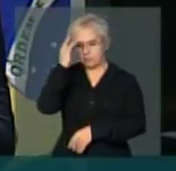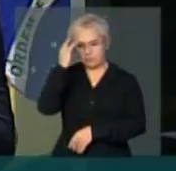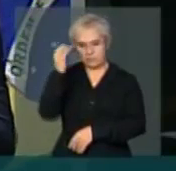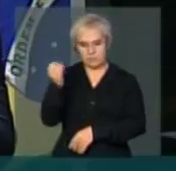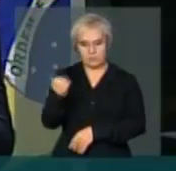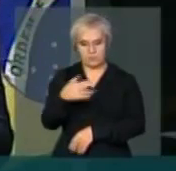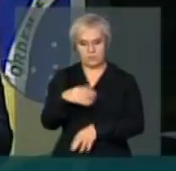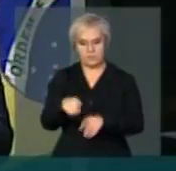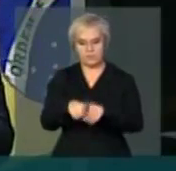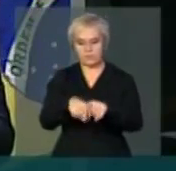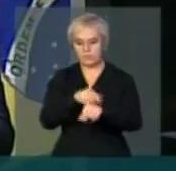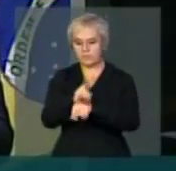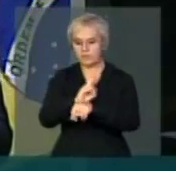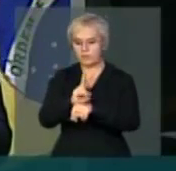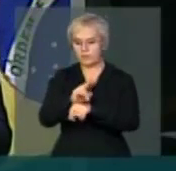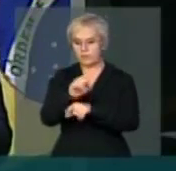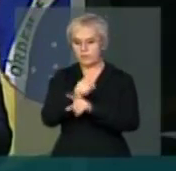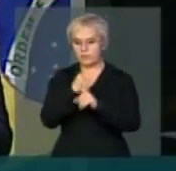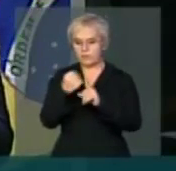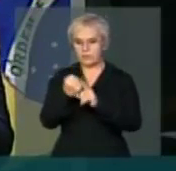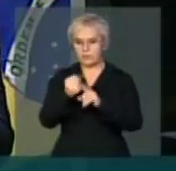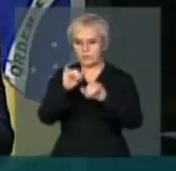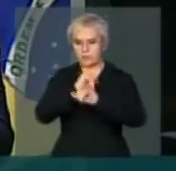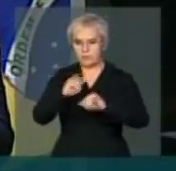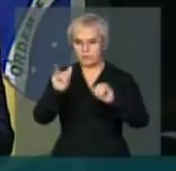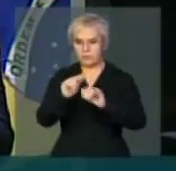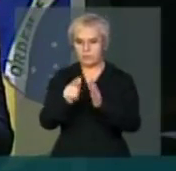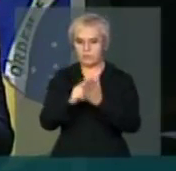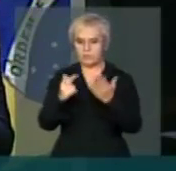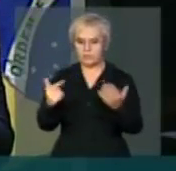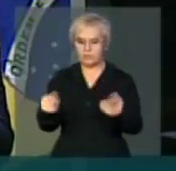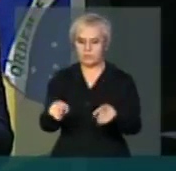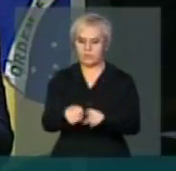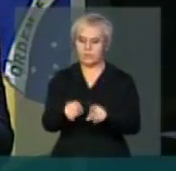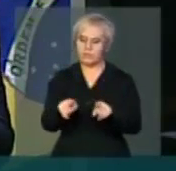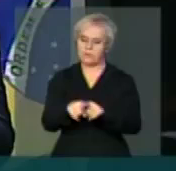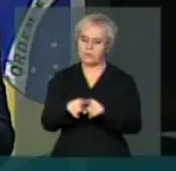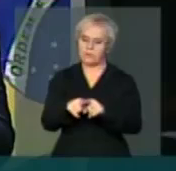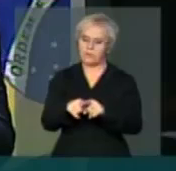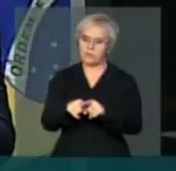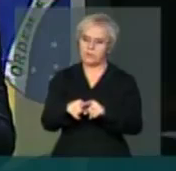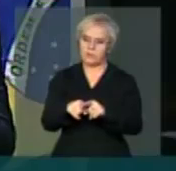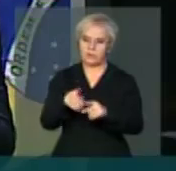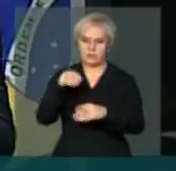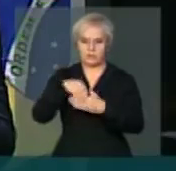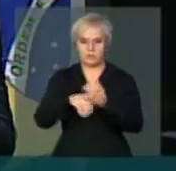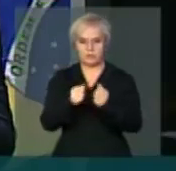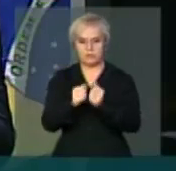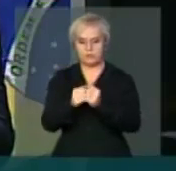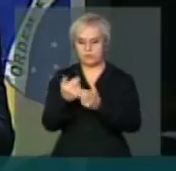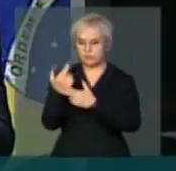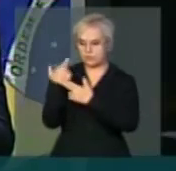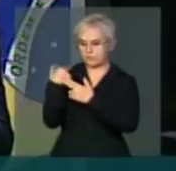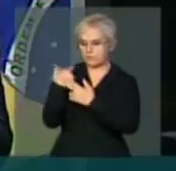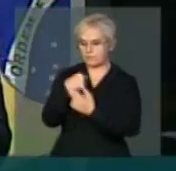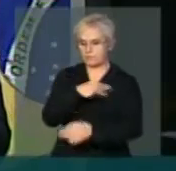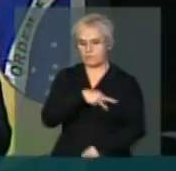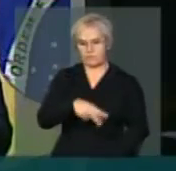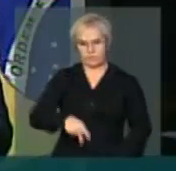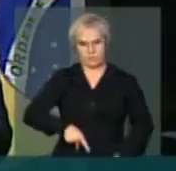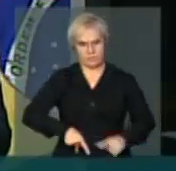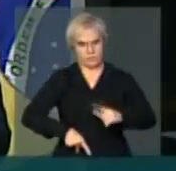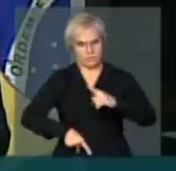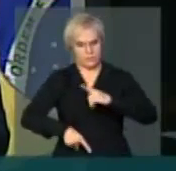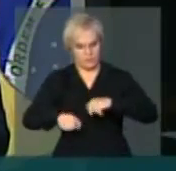como o controle social da imprensa, questionamento das prerrogativas do Ministério Público, por exemplo, transitaram por